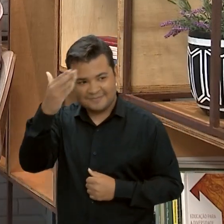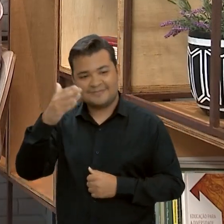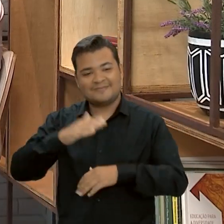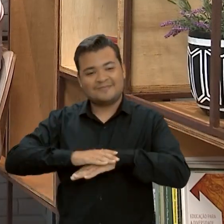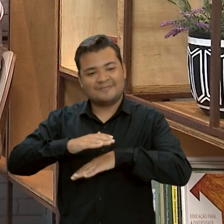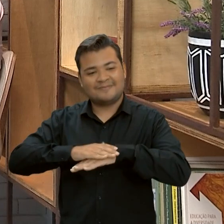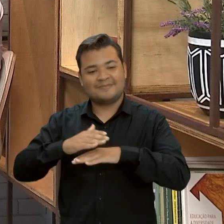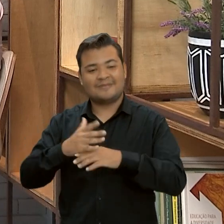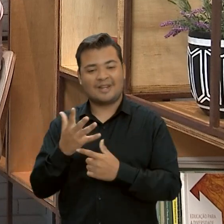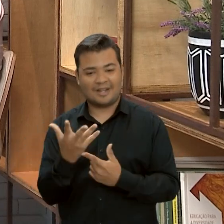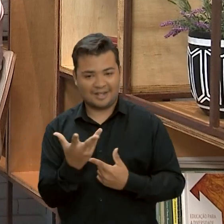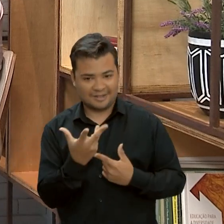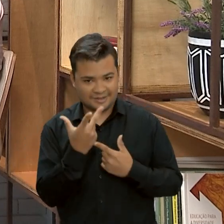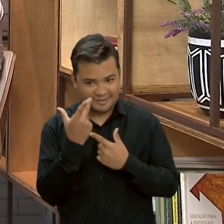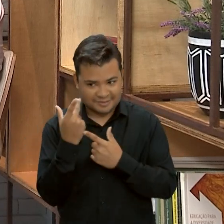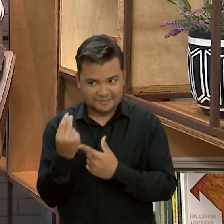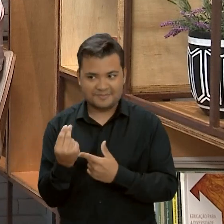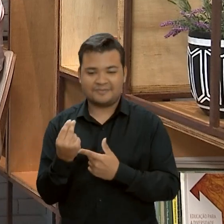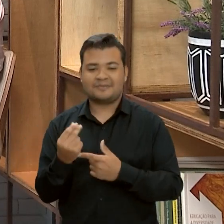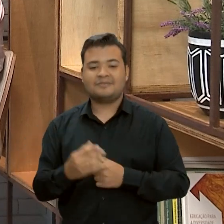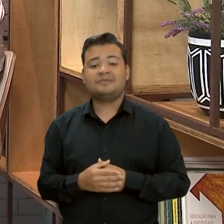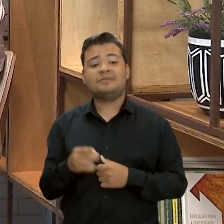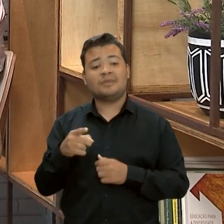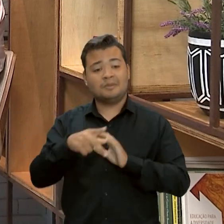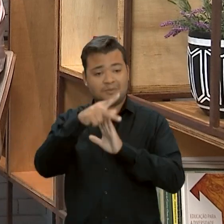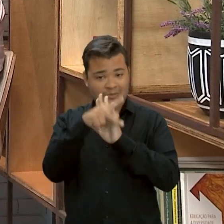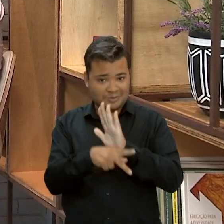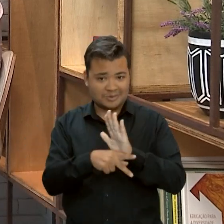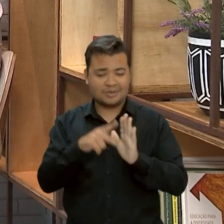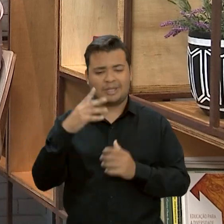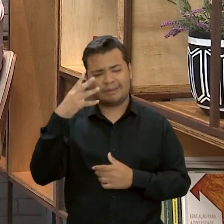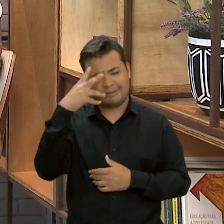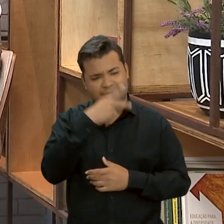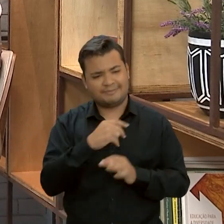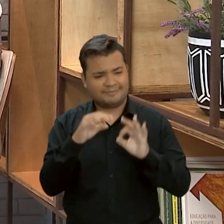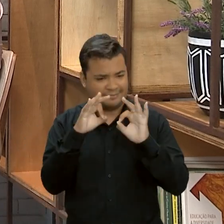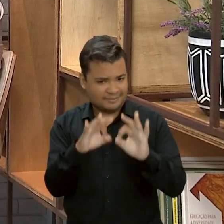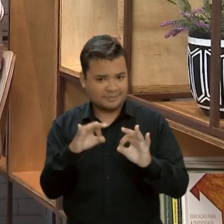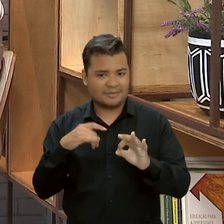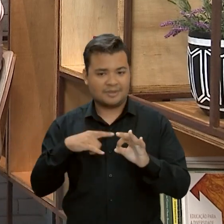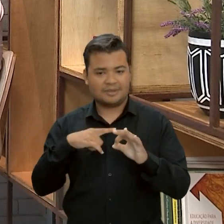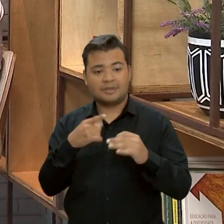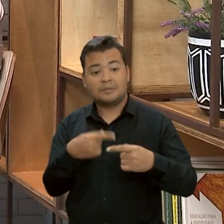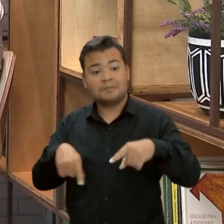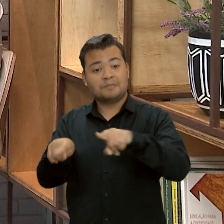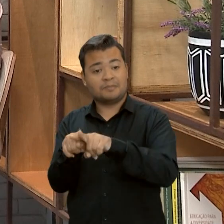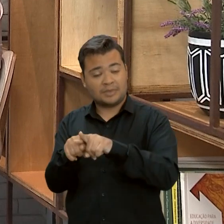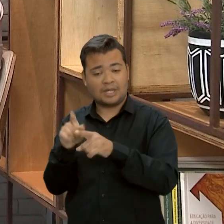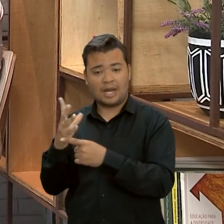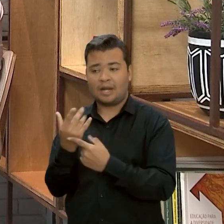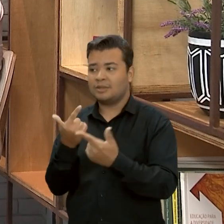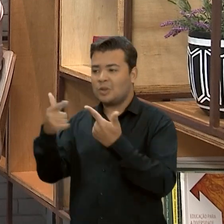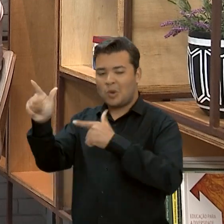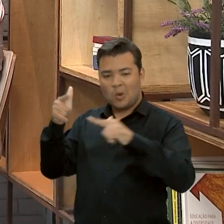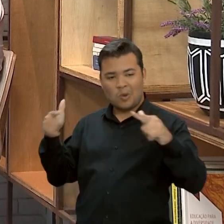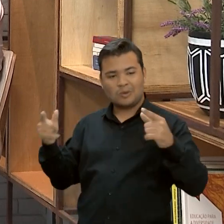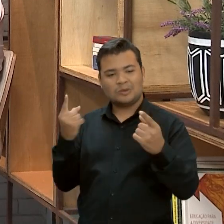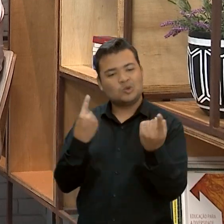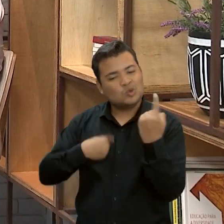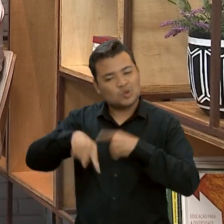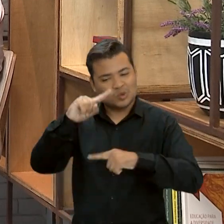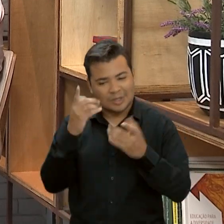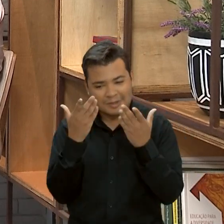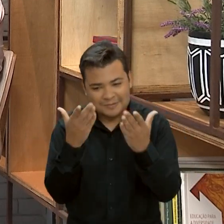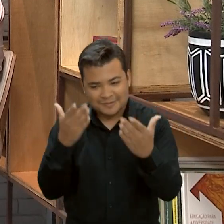arte, parabéns por esse projeto, mais um lindo projeto aí sendo realizado junto com outros artistas. Sucesso sempre. Muito